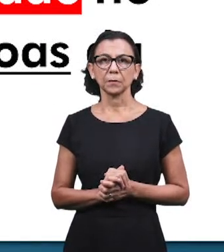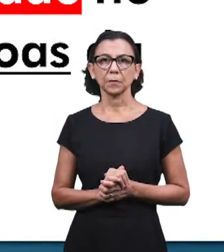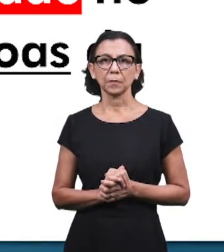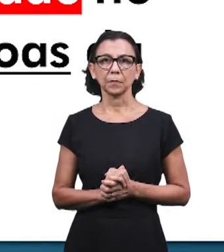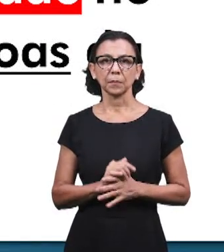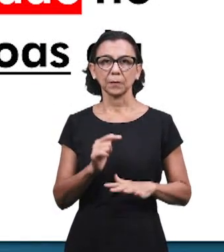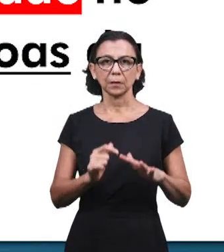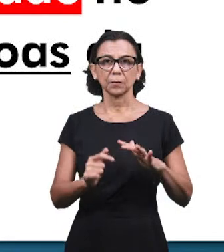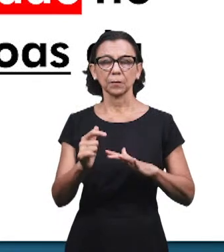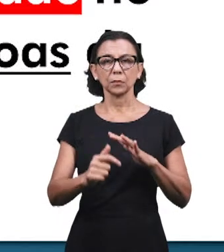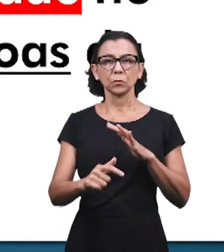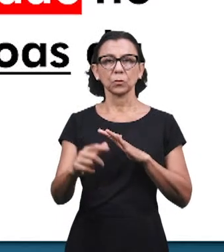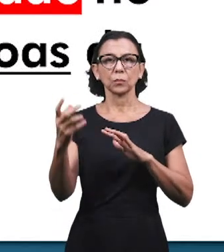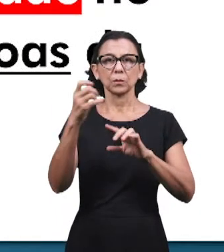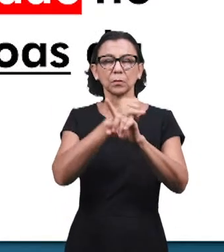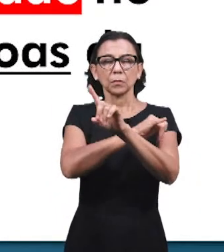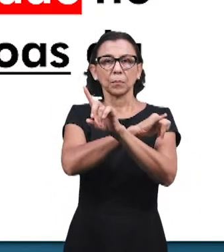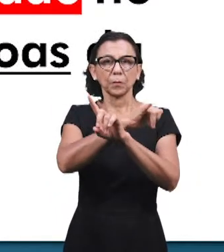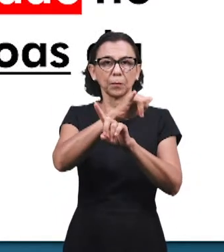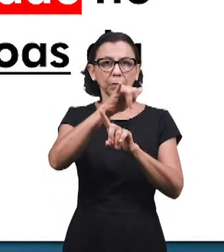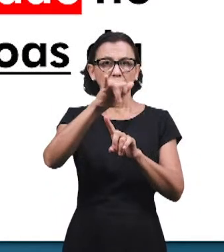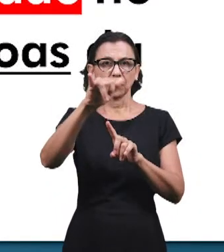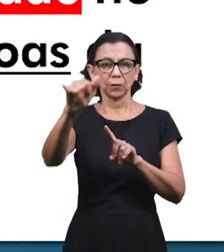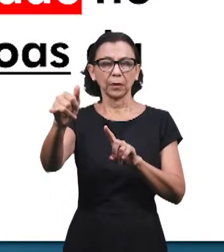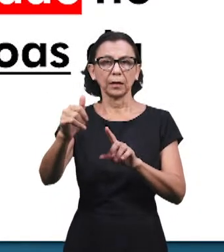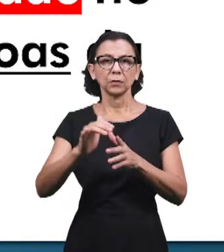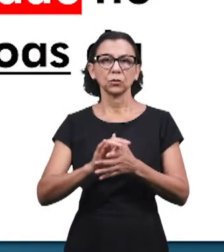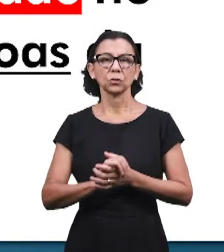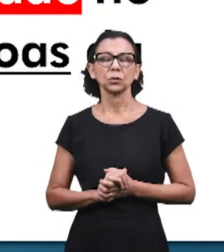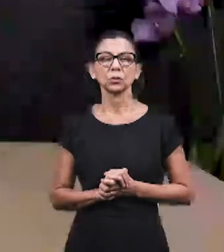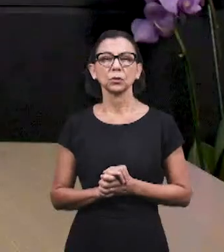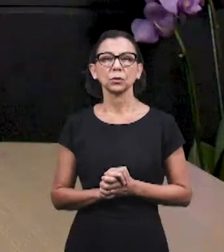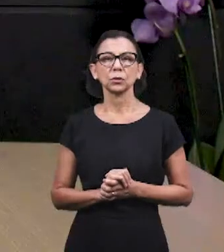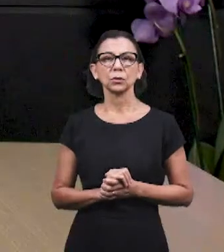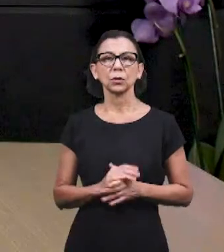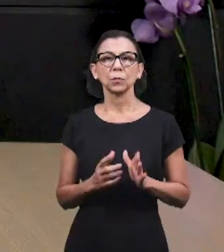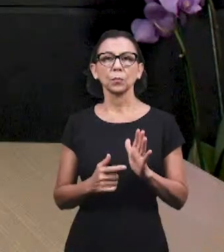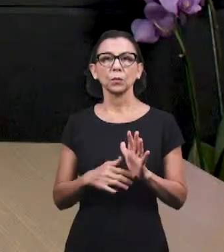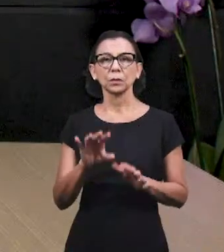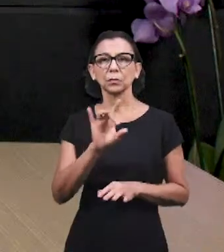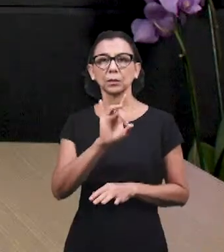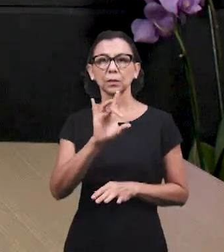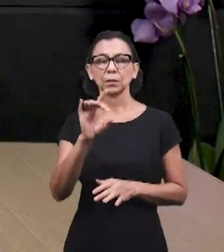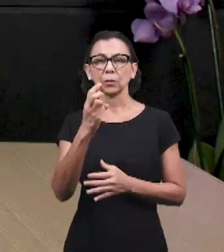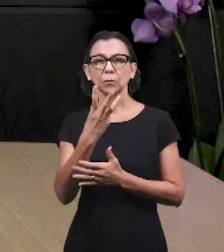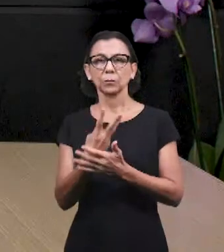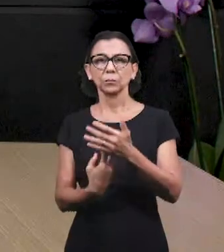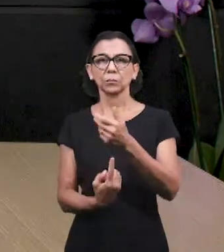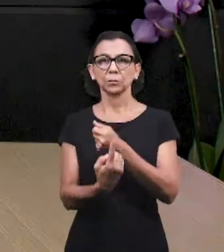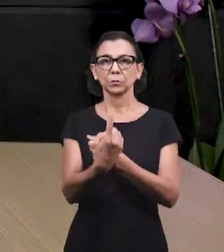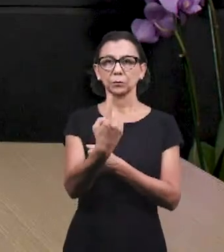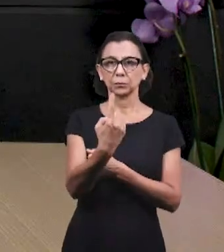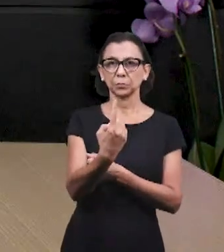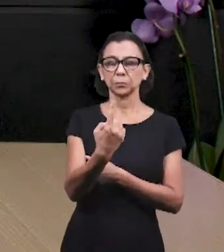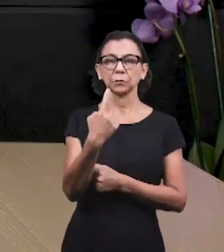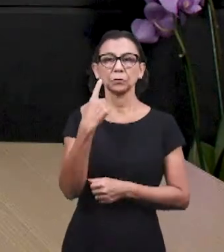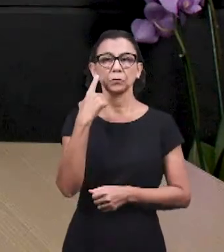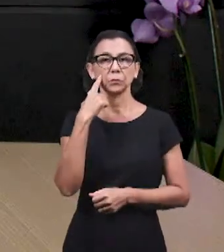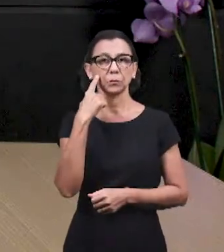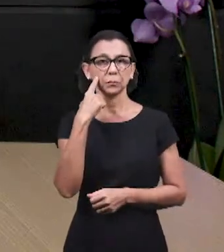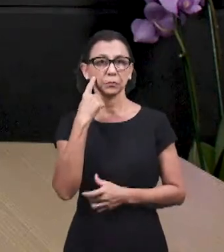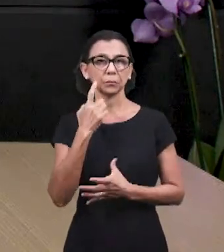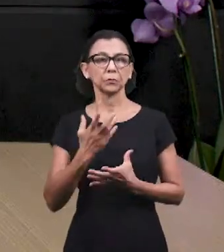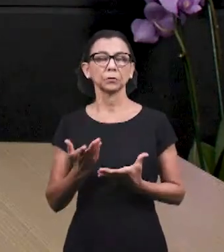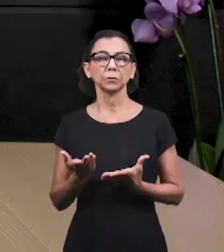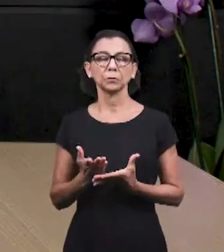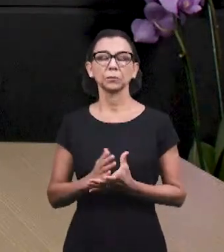identificando cada uma das pessoas da Trindade. Então vamos ver aqui agora essa resposta, esse destaque. Quem vai nos